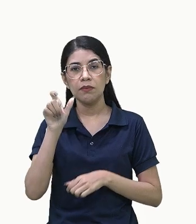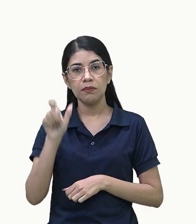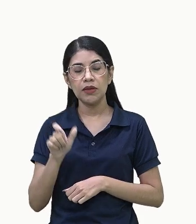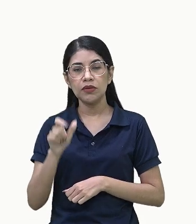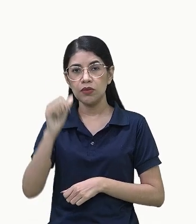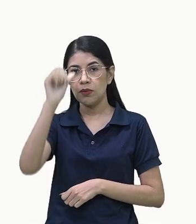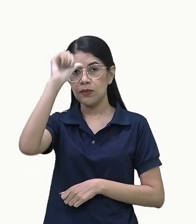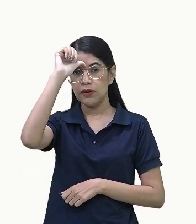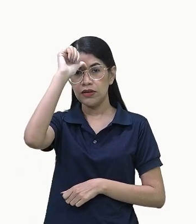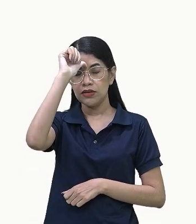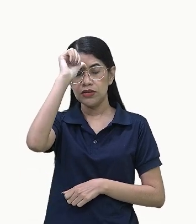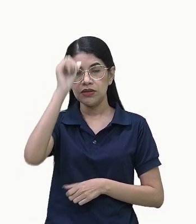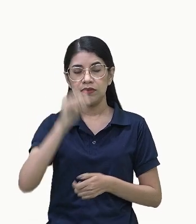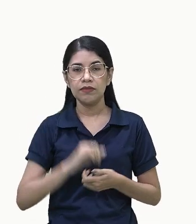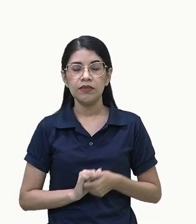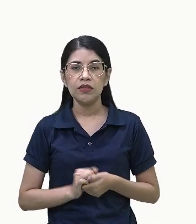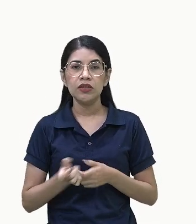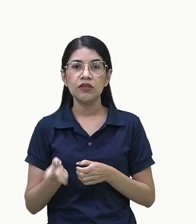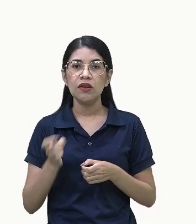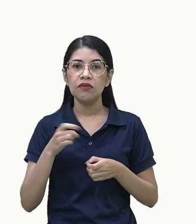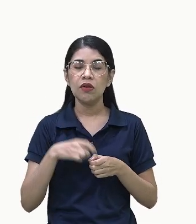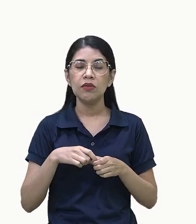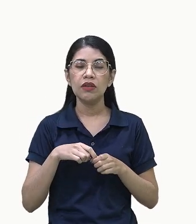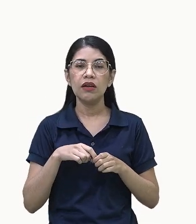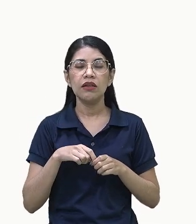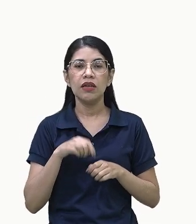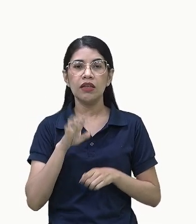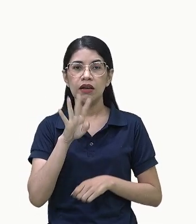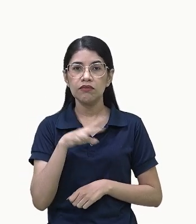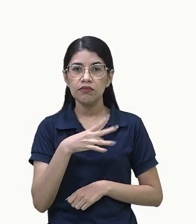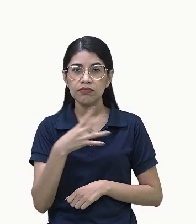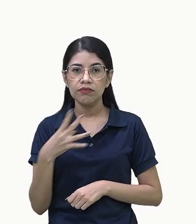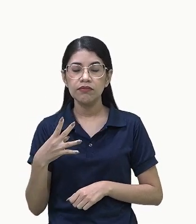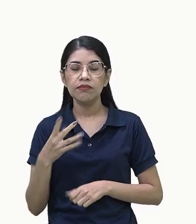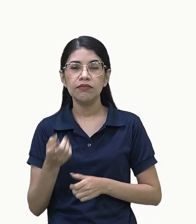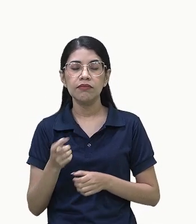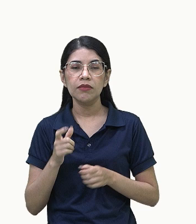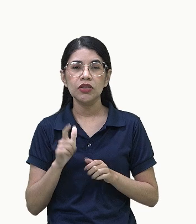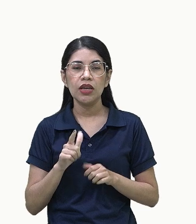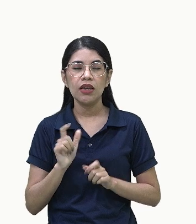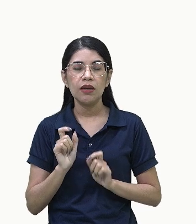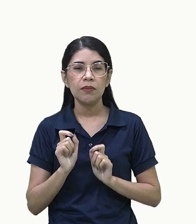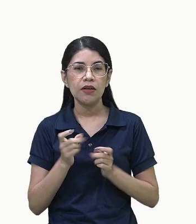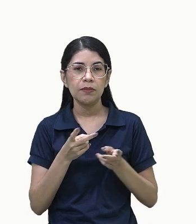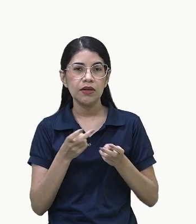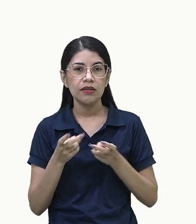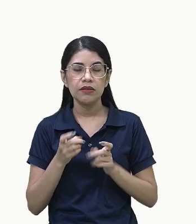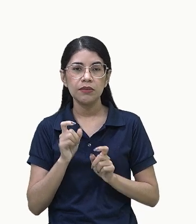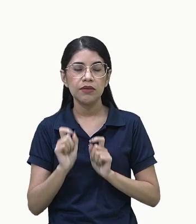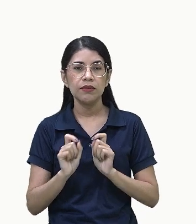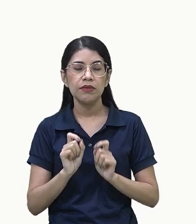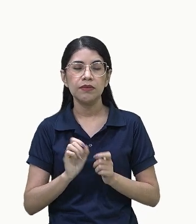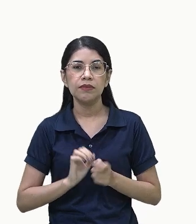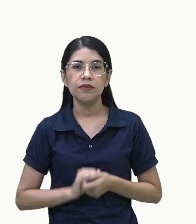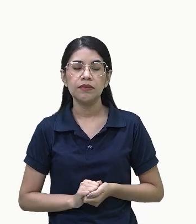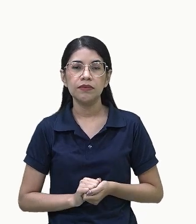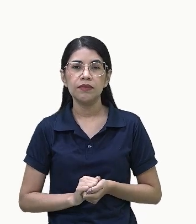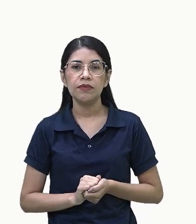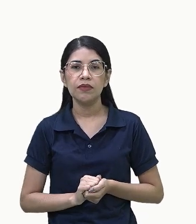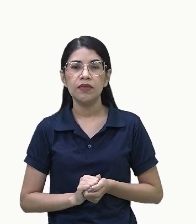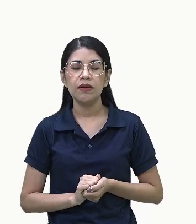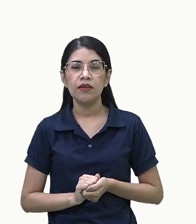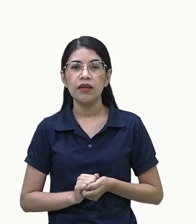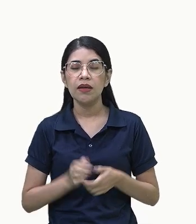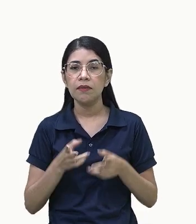indiano. Vamos voltar aqui para a nossa tabelinha, tá? Voltando aqui para ela, a gente verifica aqui do lado,